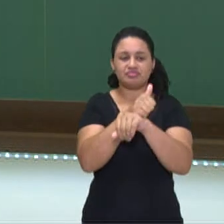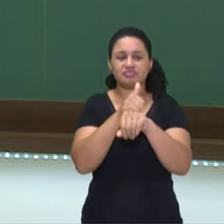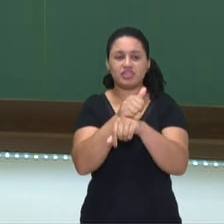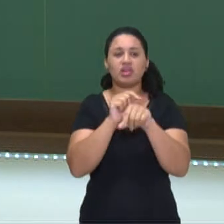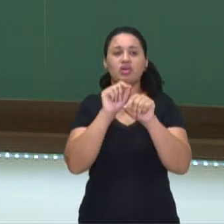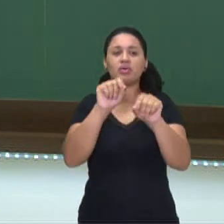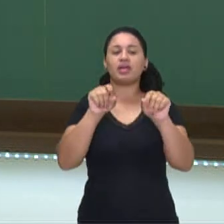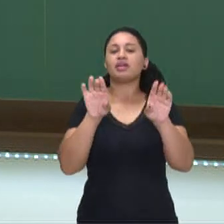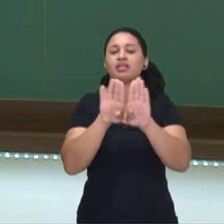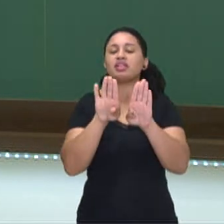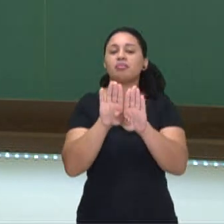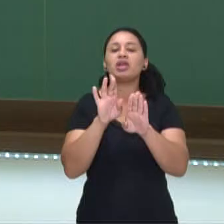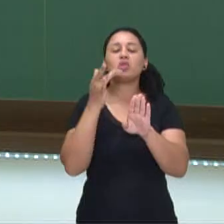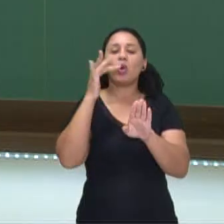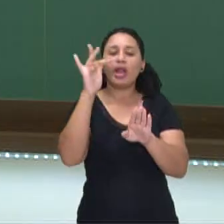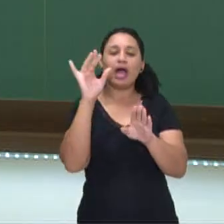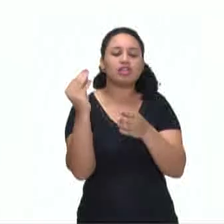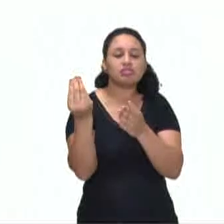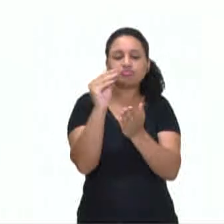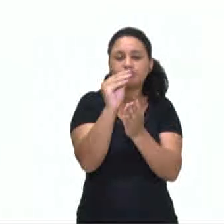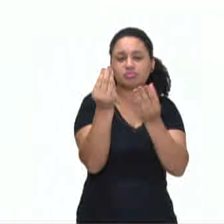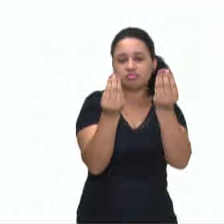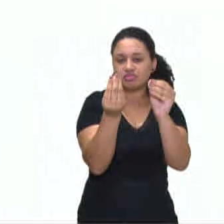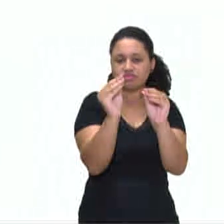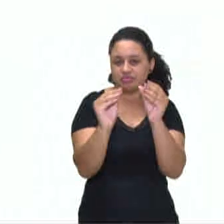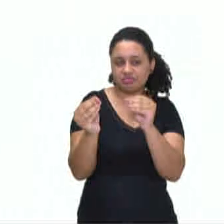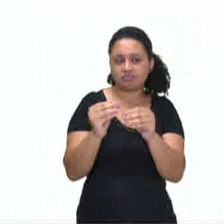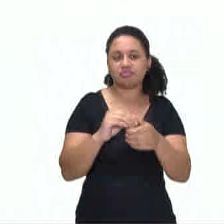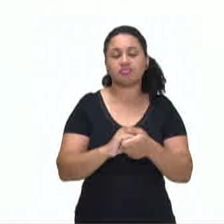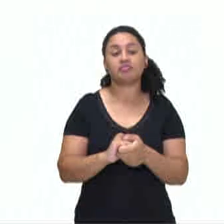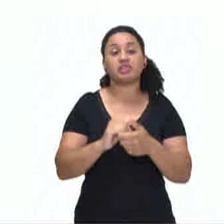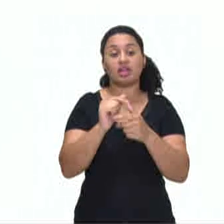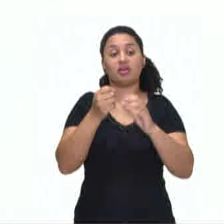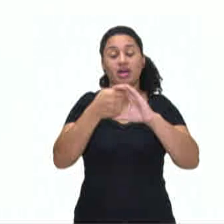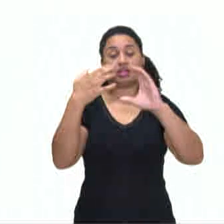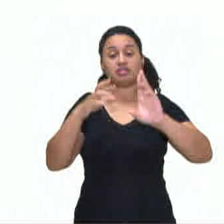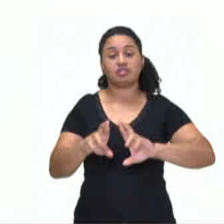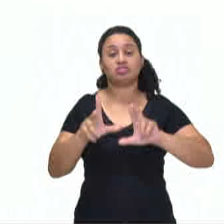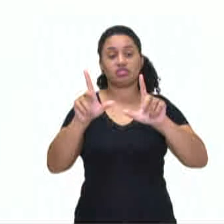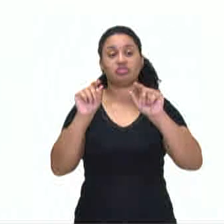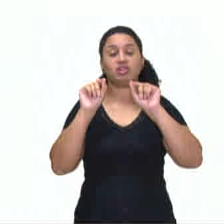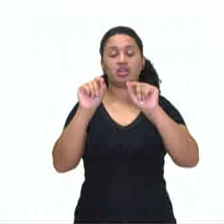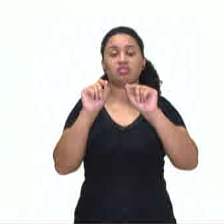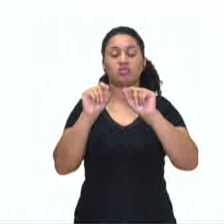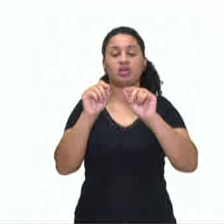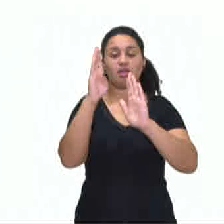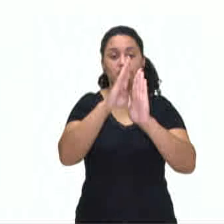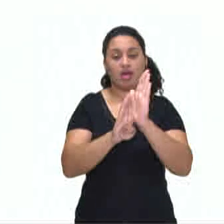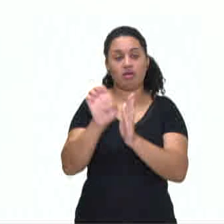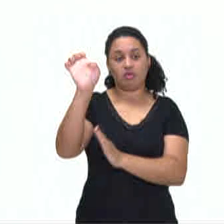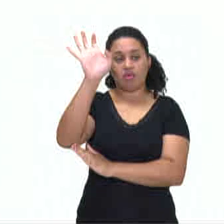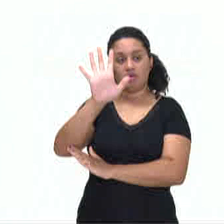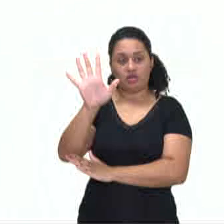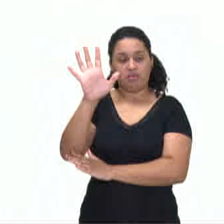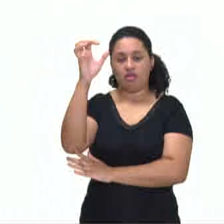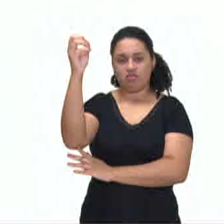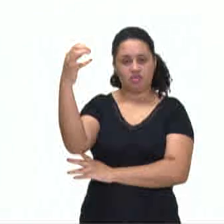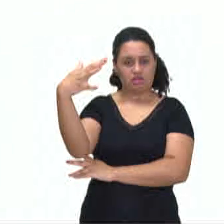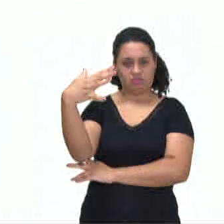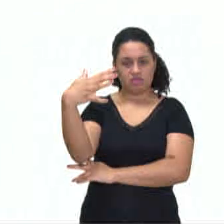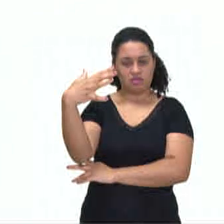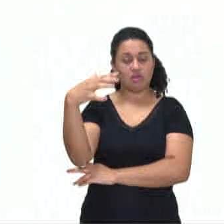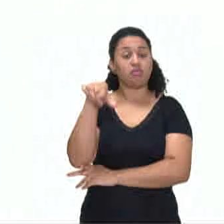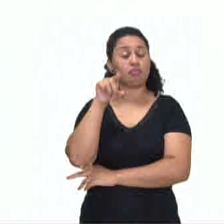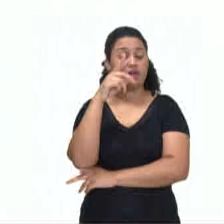o dourador também. A característica pouco diferenciada da barroco europeu, que é a iluminação. A iluminação não é tanto o